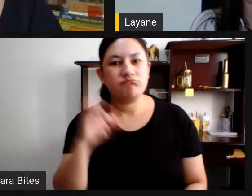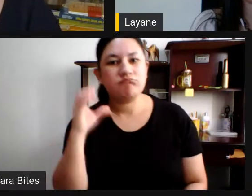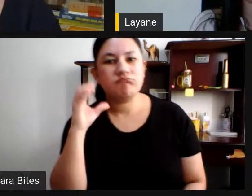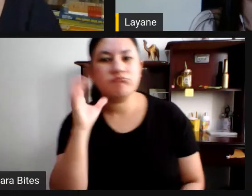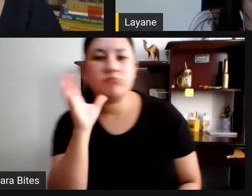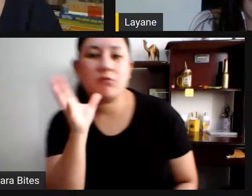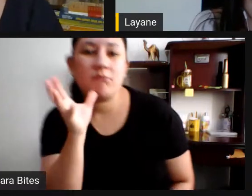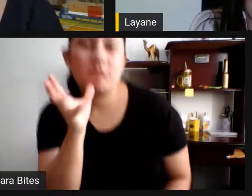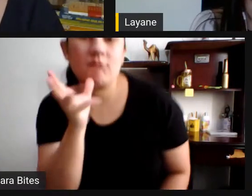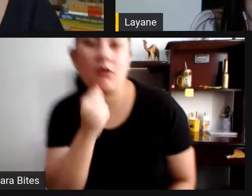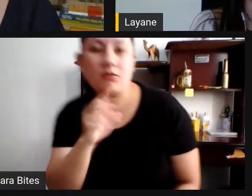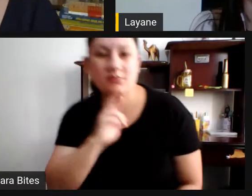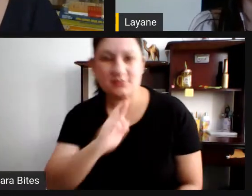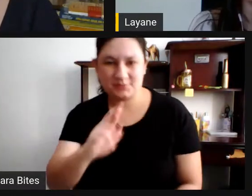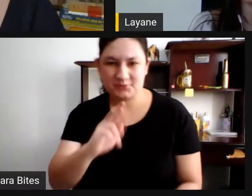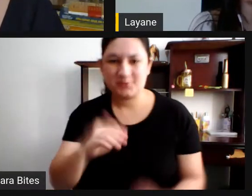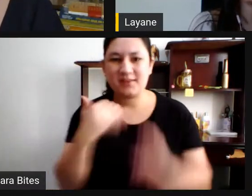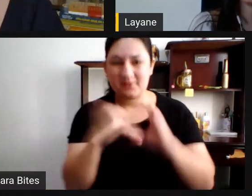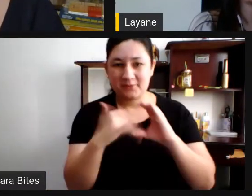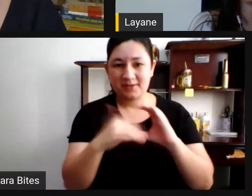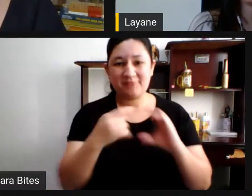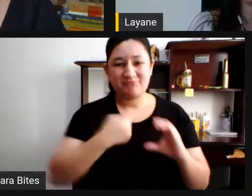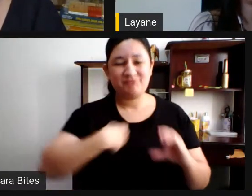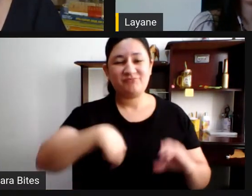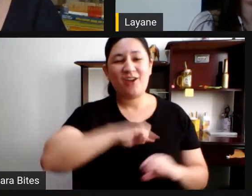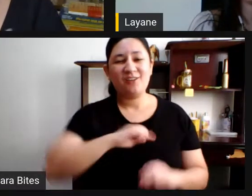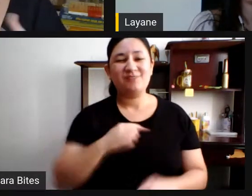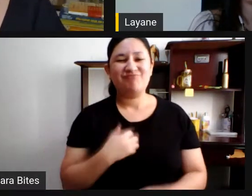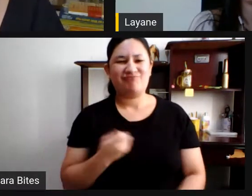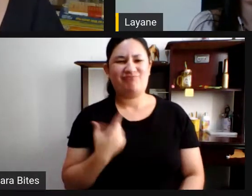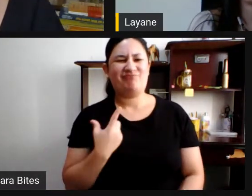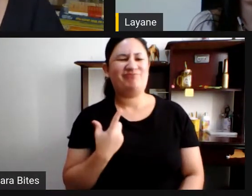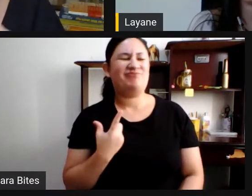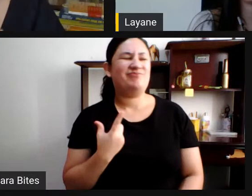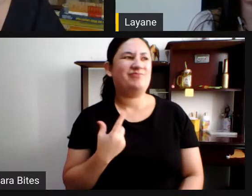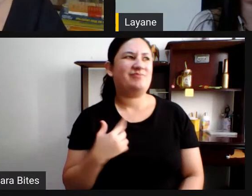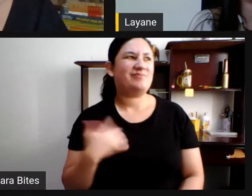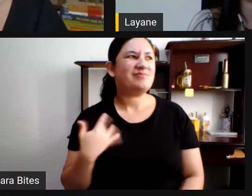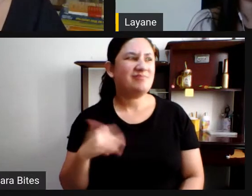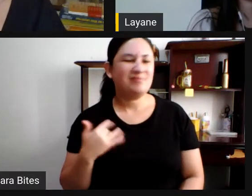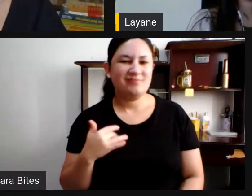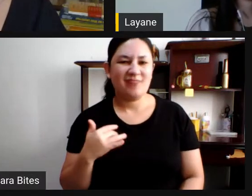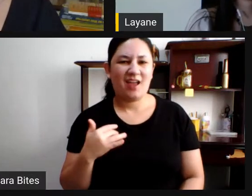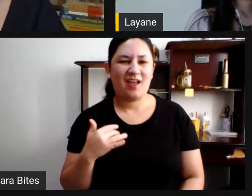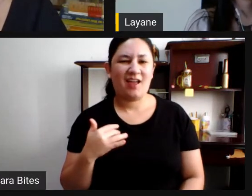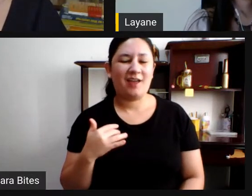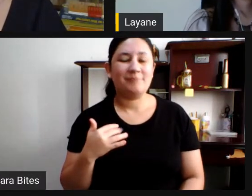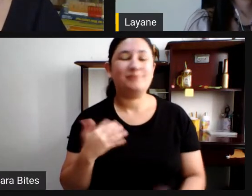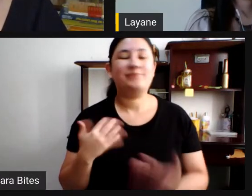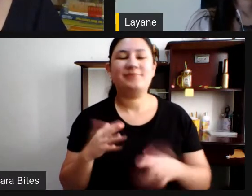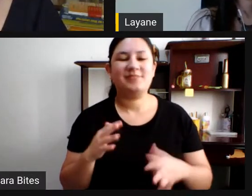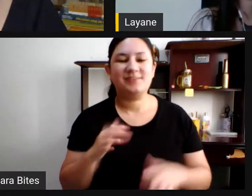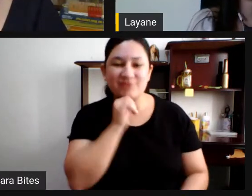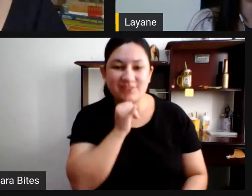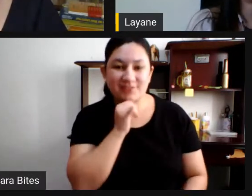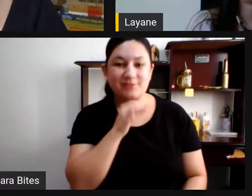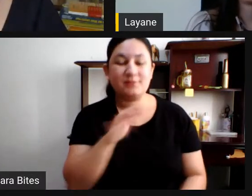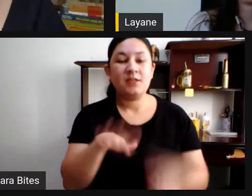isso é um pouco isso que aconteceu com o Sossi então quando ele se refere a epistolofobia